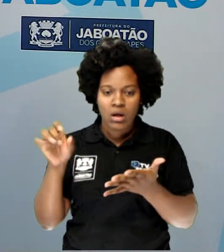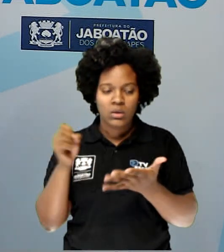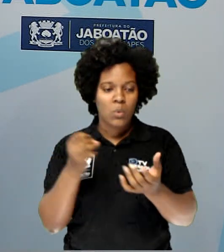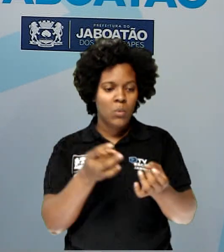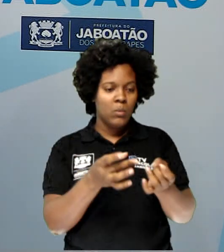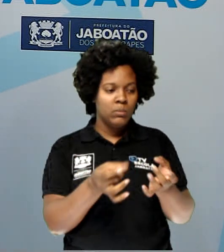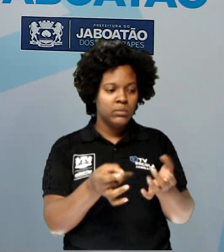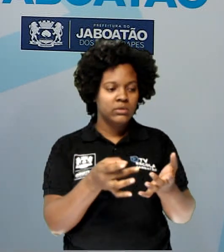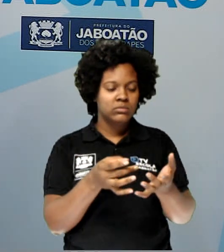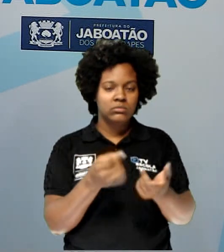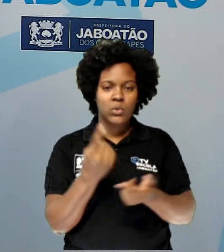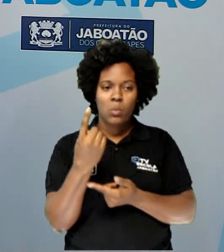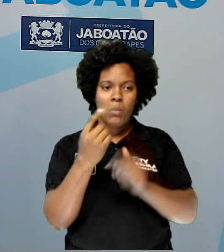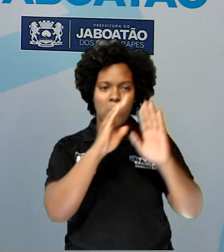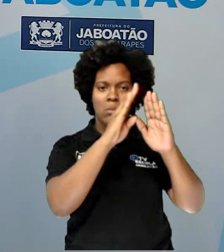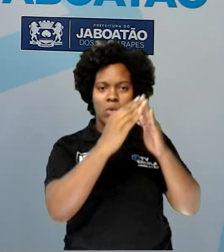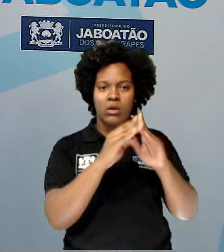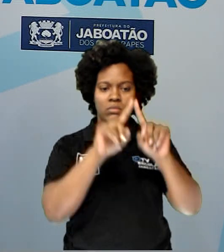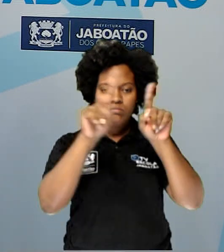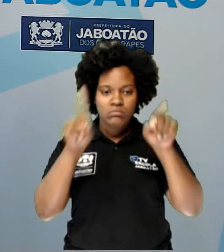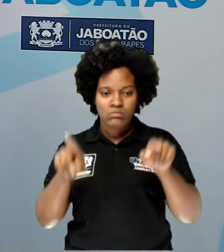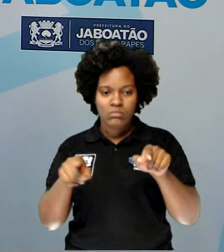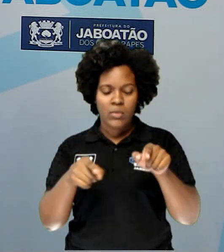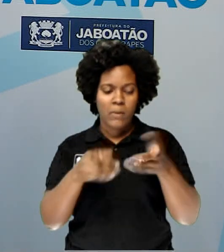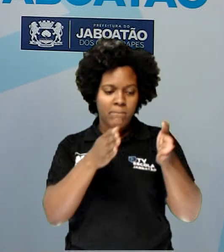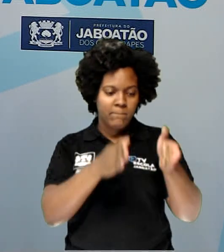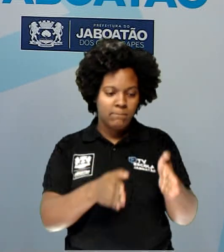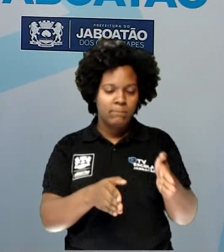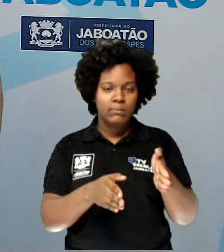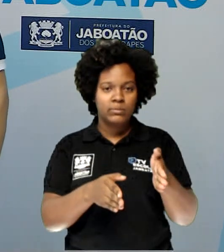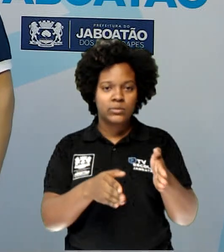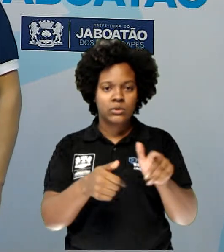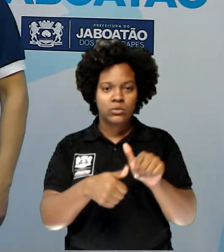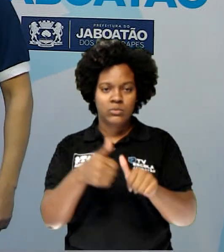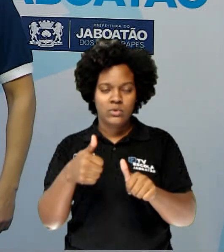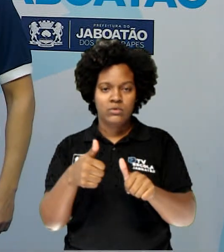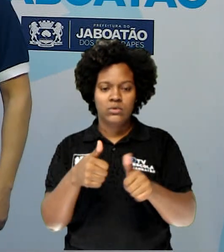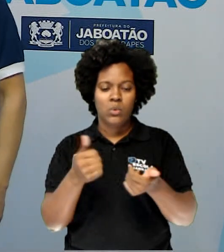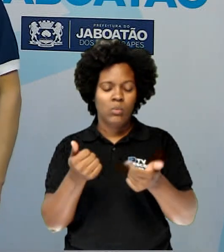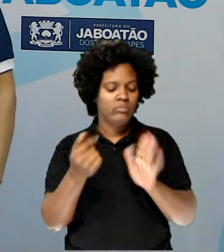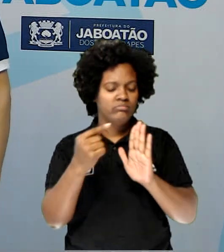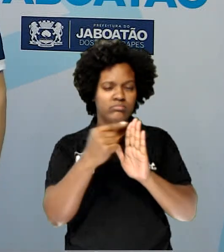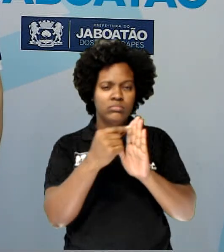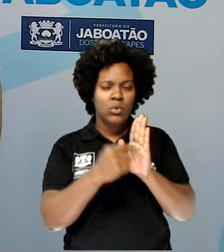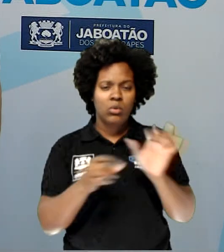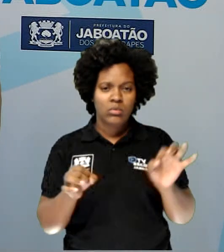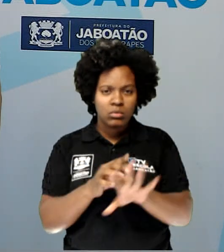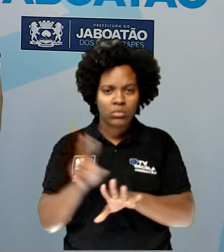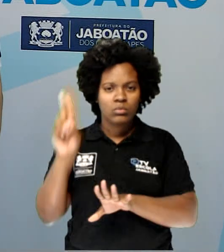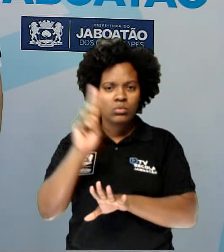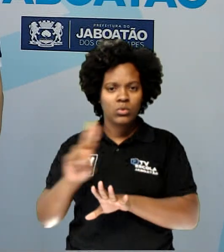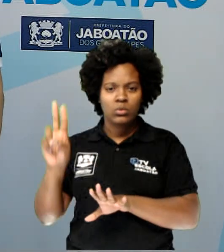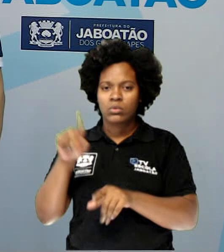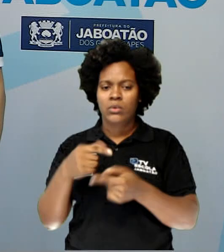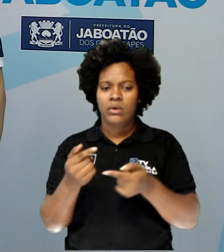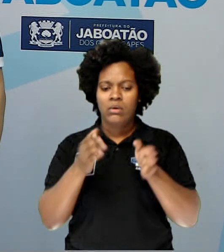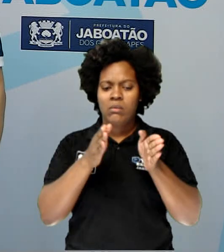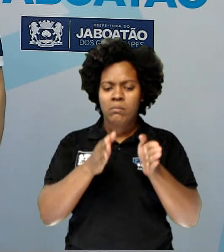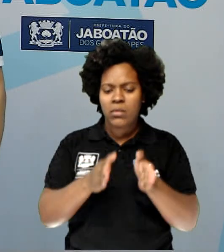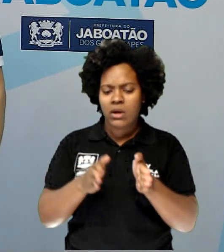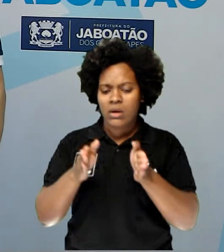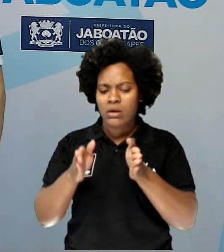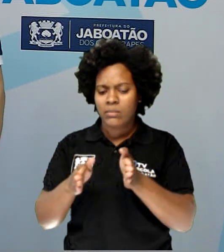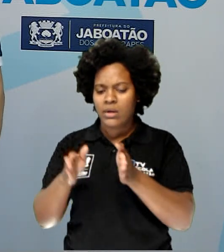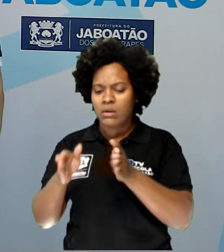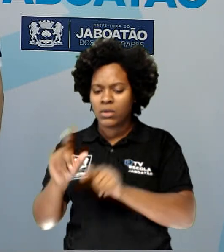casa. Fecha aspas. Primeiro parágrafo. Os pontos finais foram utilizados para construir períodos